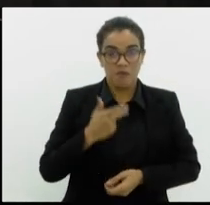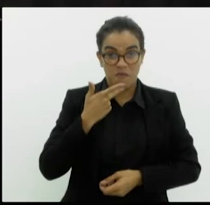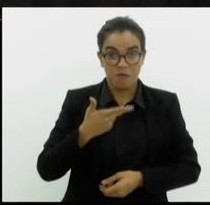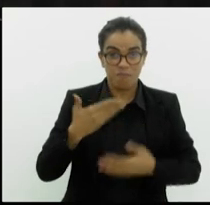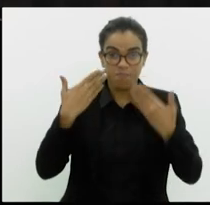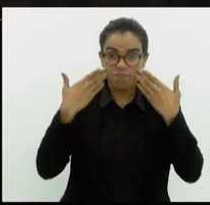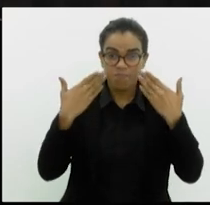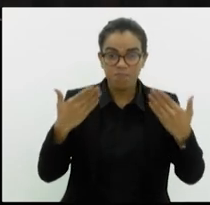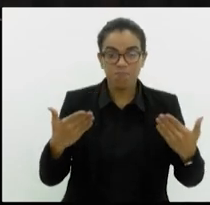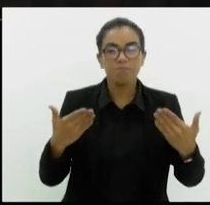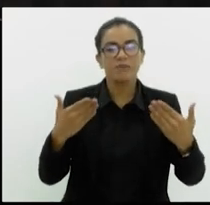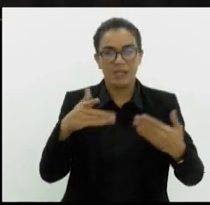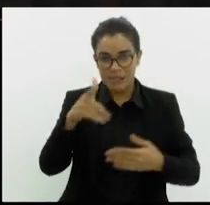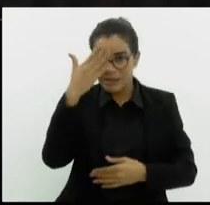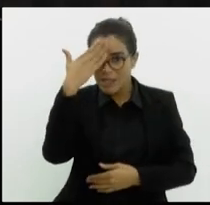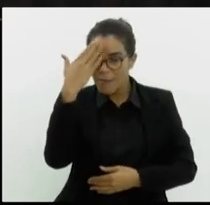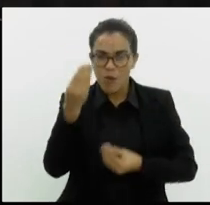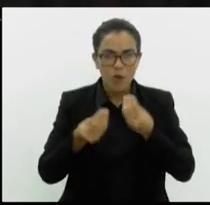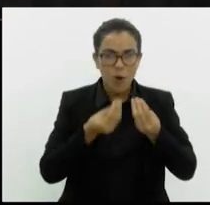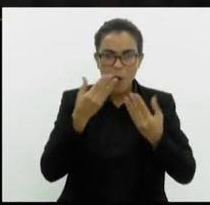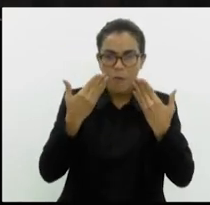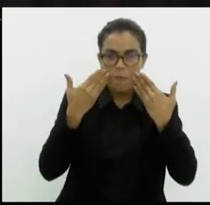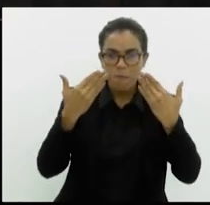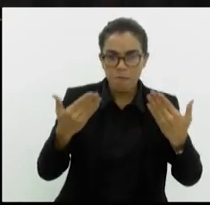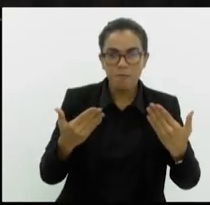manifestou. Sabe como é que ele se manifestou?